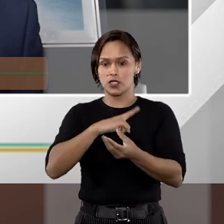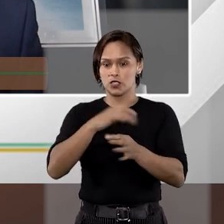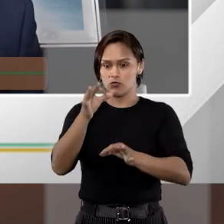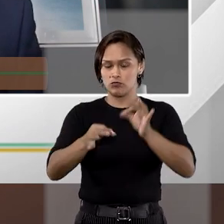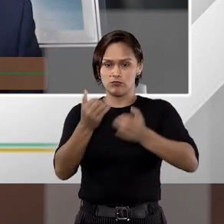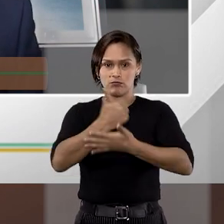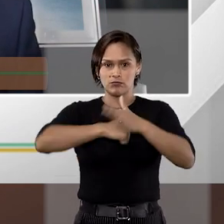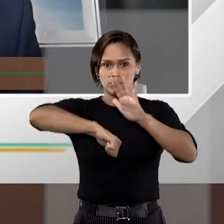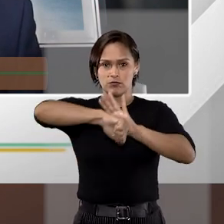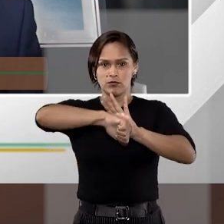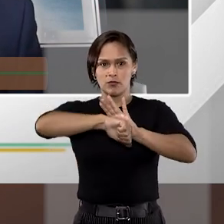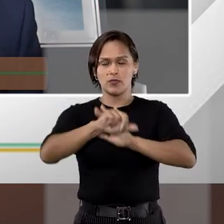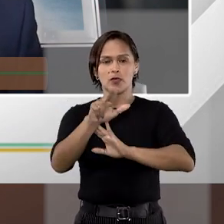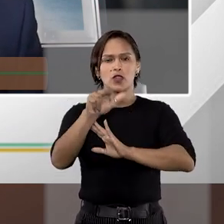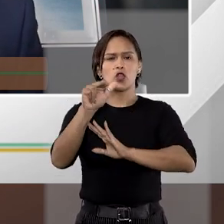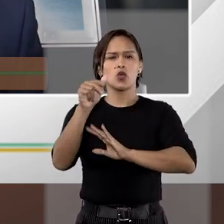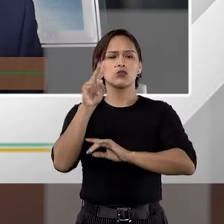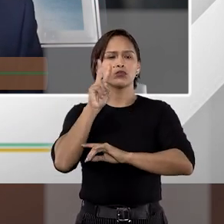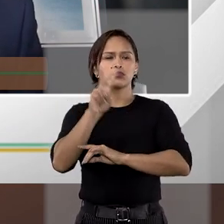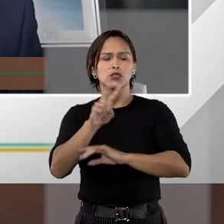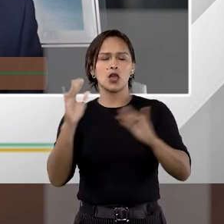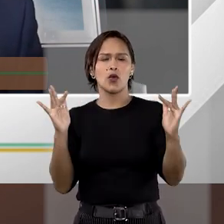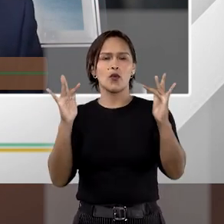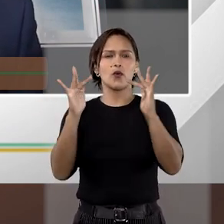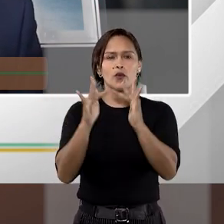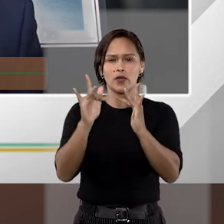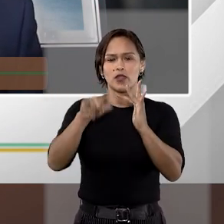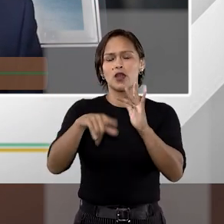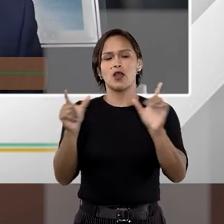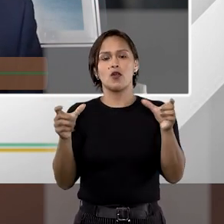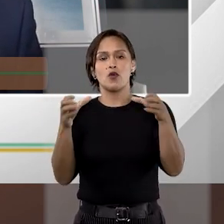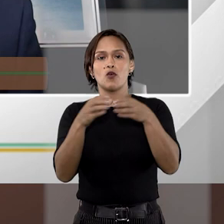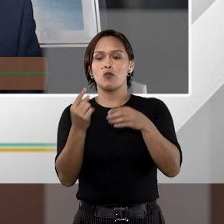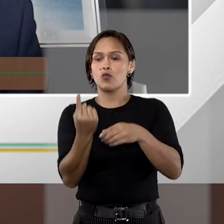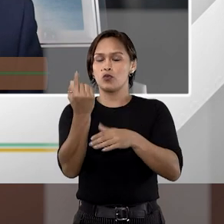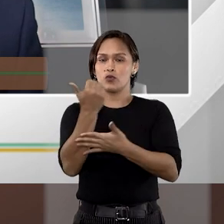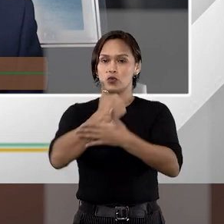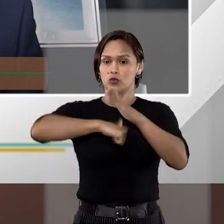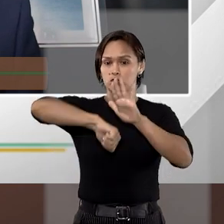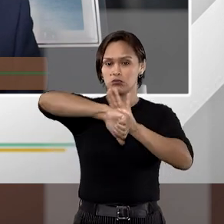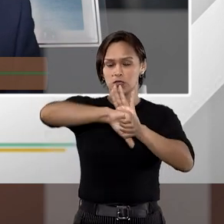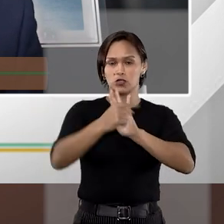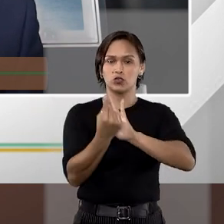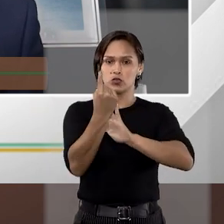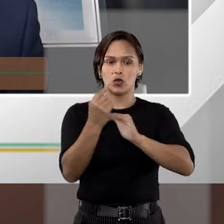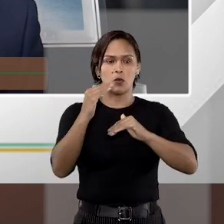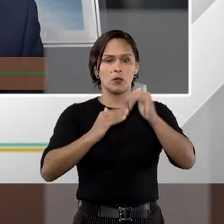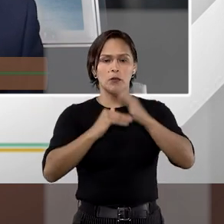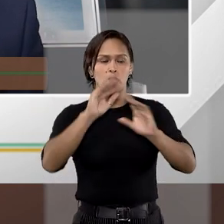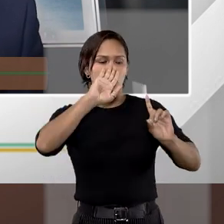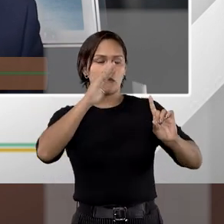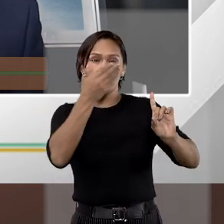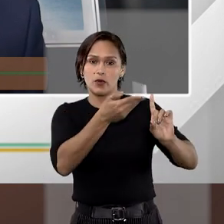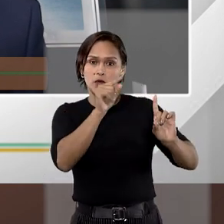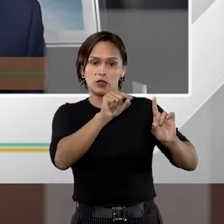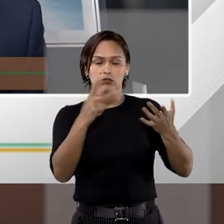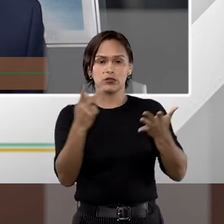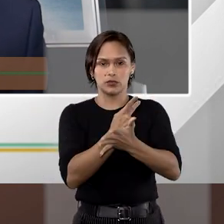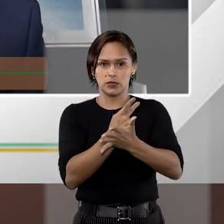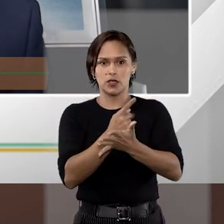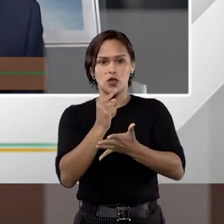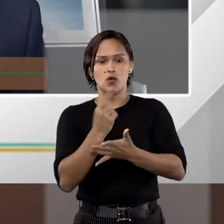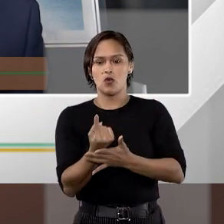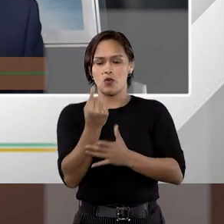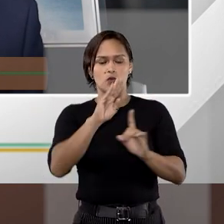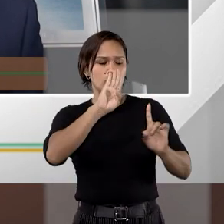tratamos no Juizado Especial Criminal nem sempre estão em fechados por um crime por um perito por um eco se